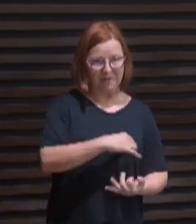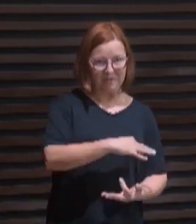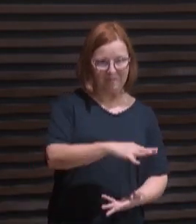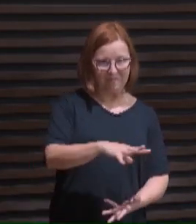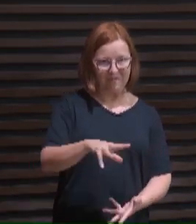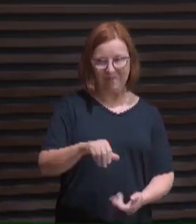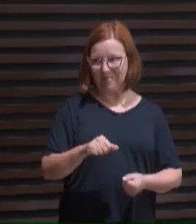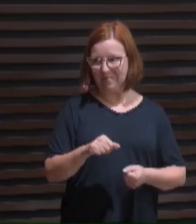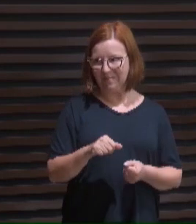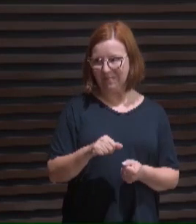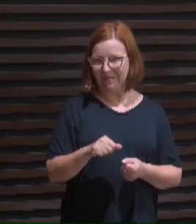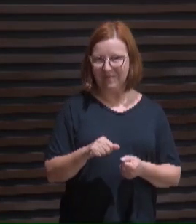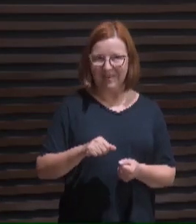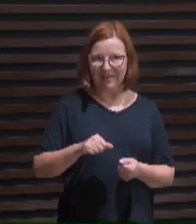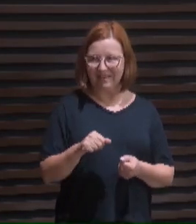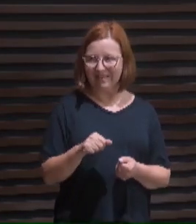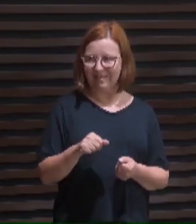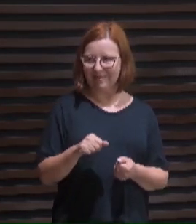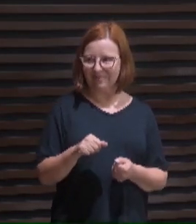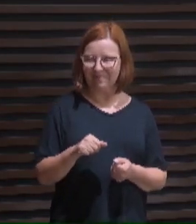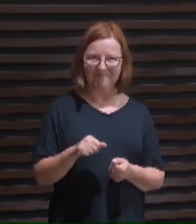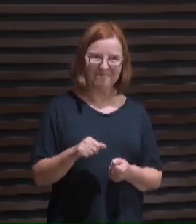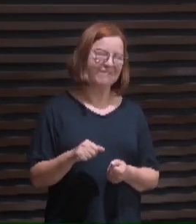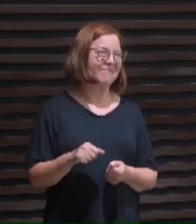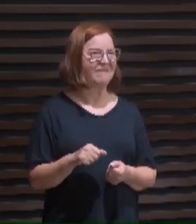para termos um pouco de atenção